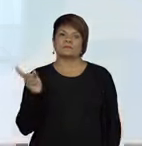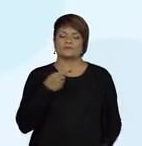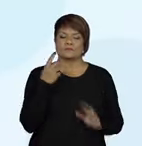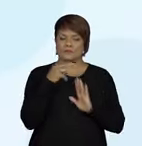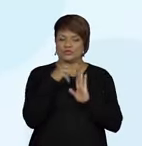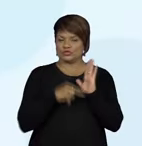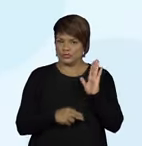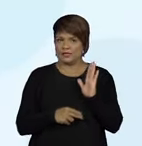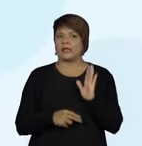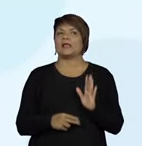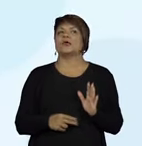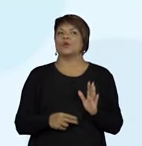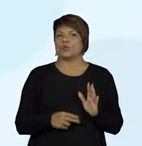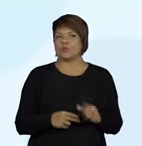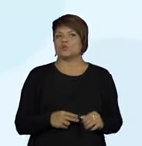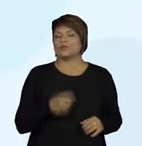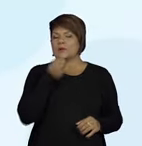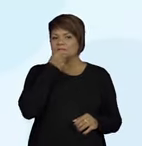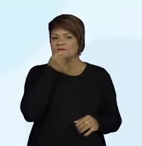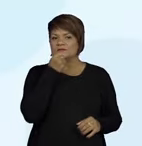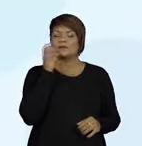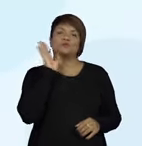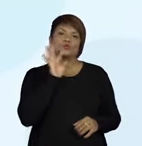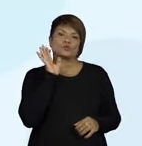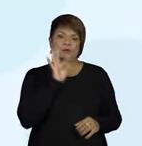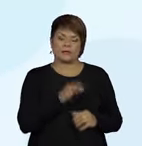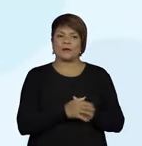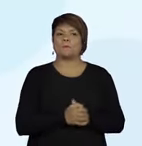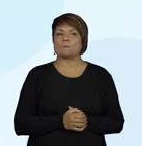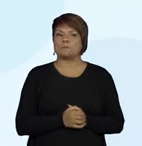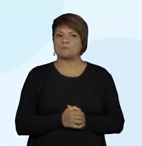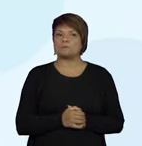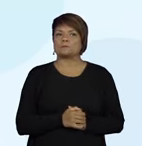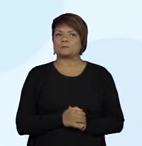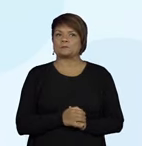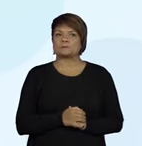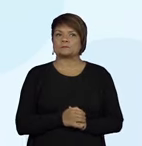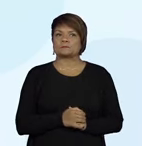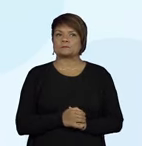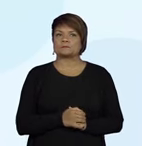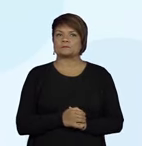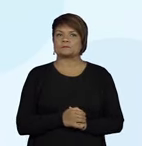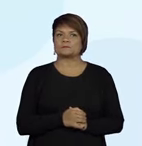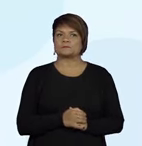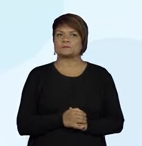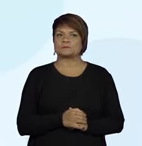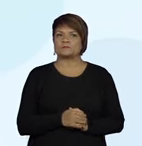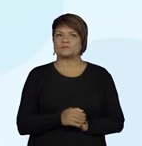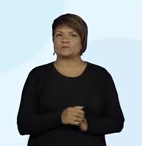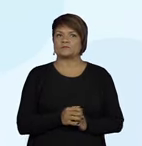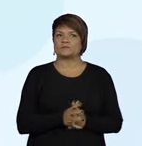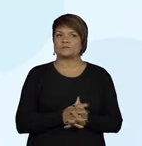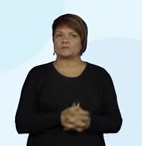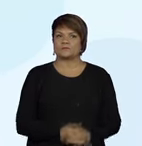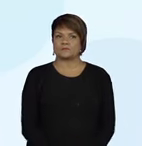uma entrevista muito legal, tá bom? Opa!